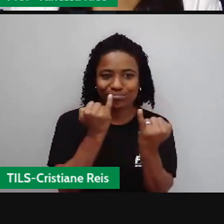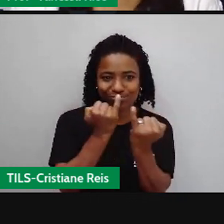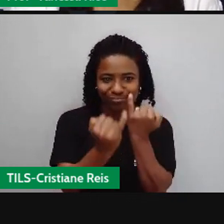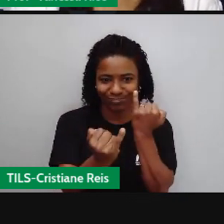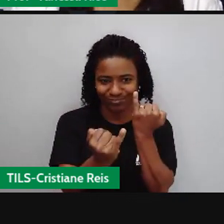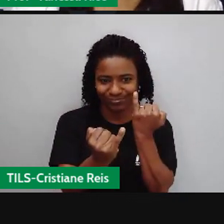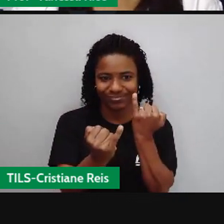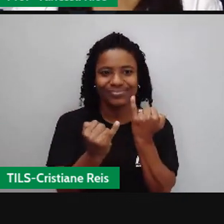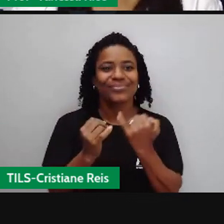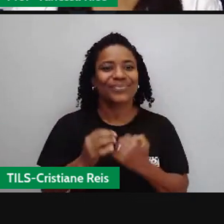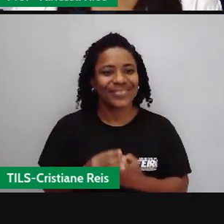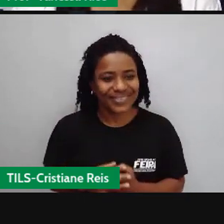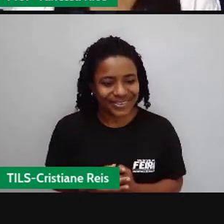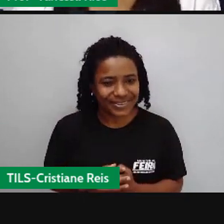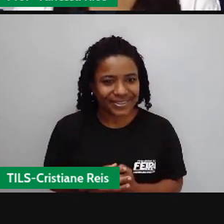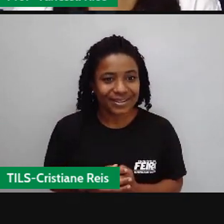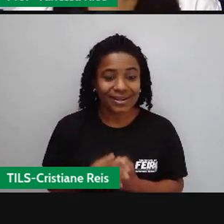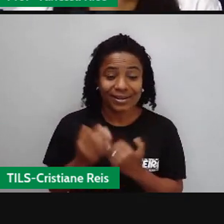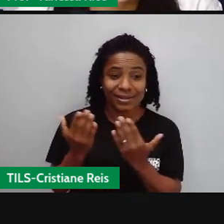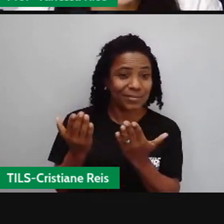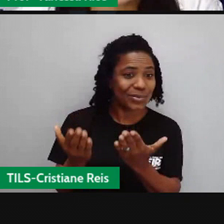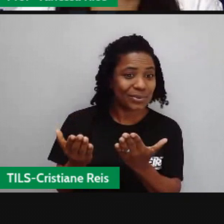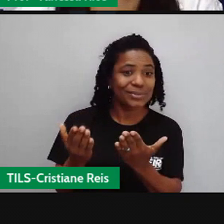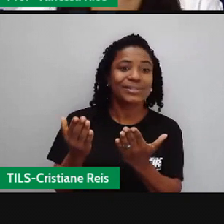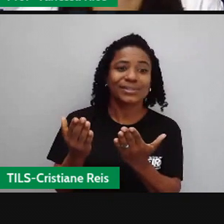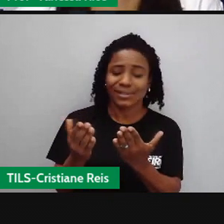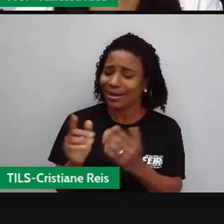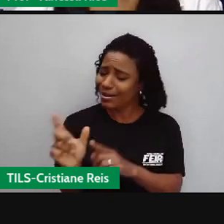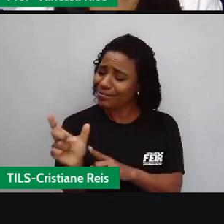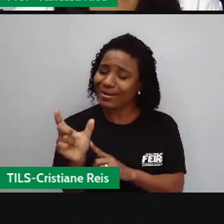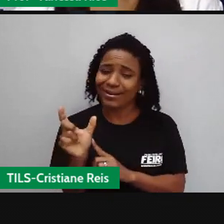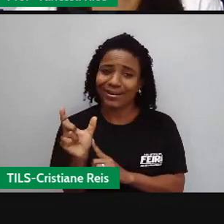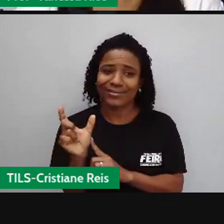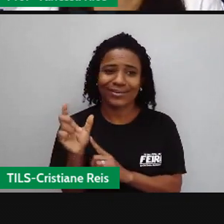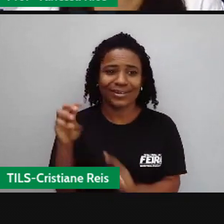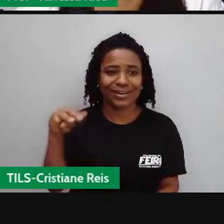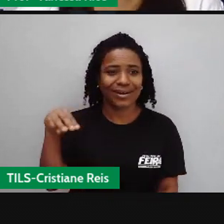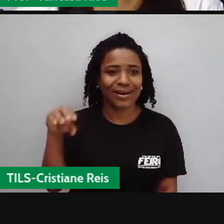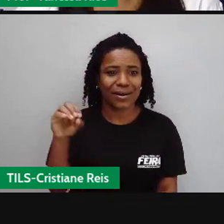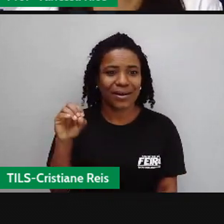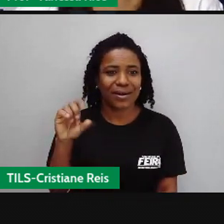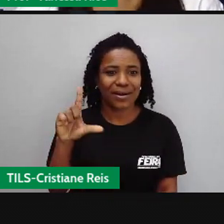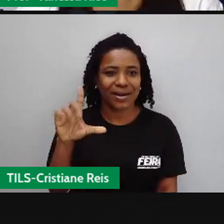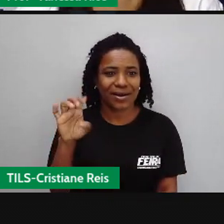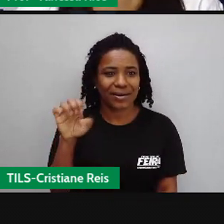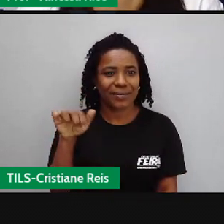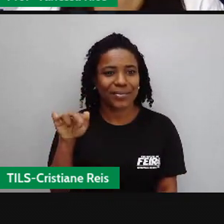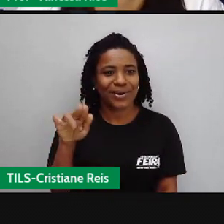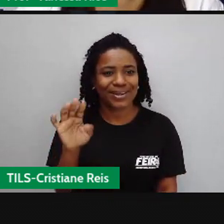E aí a gente vai observar o significado da palavra, porque é muito importante a